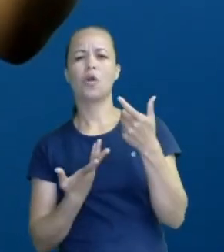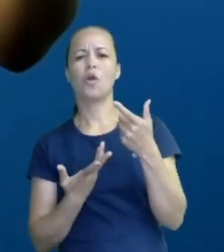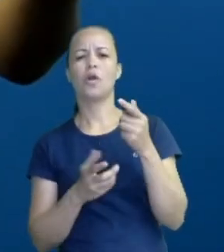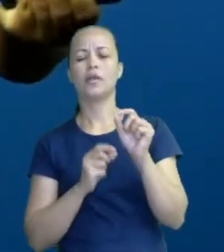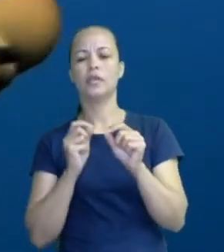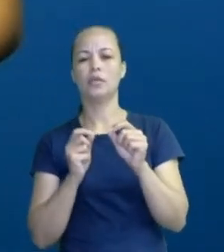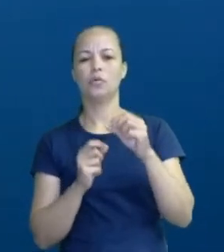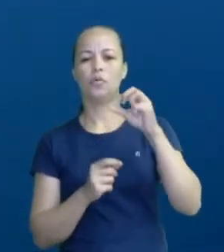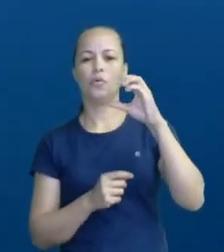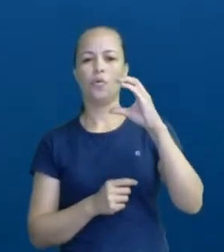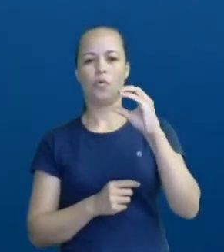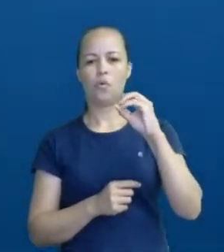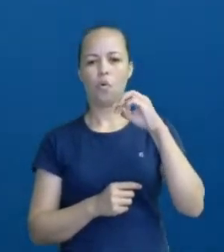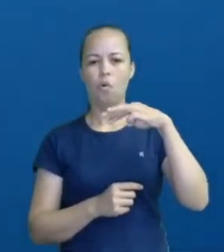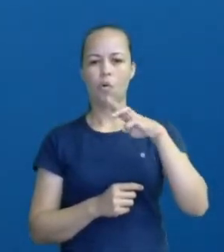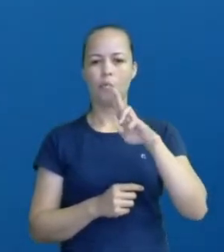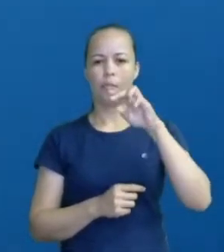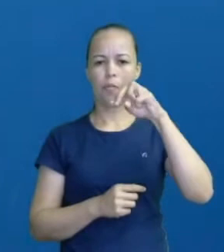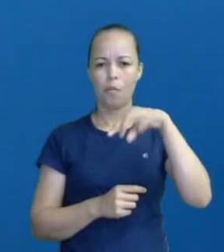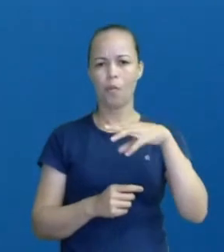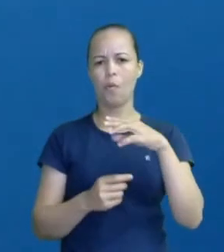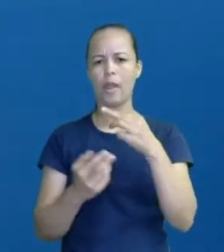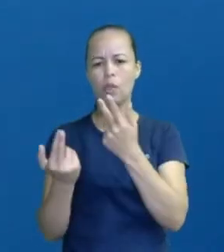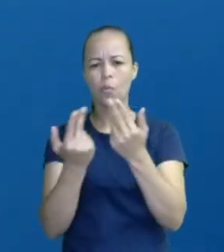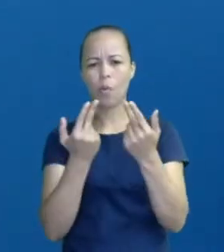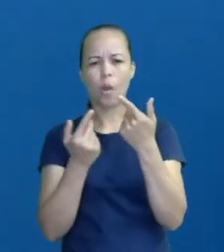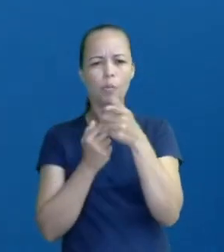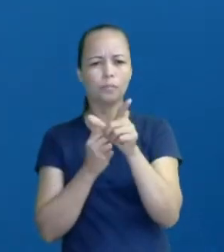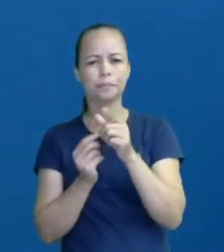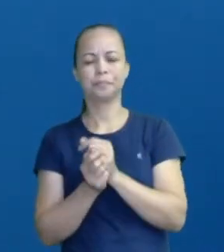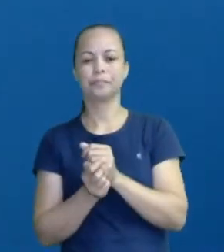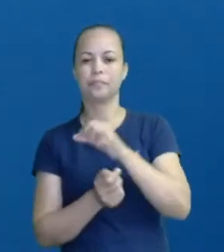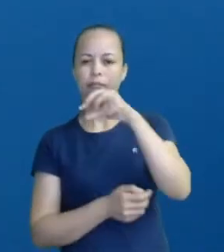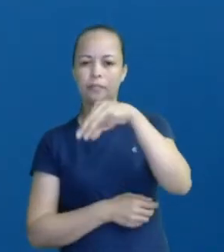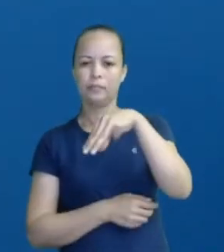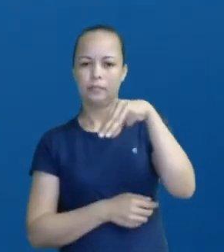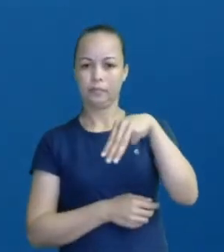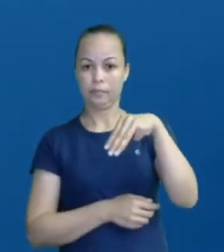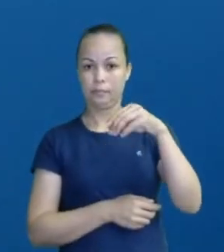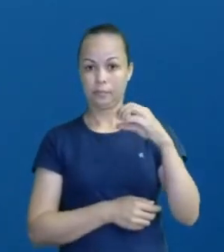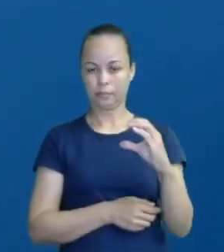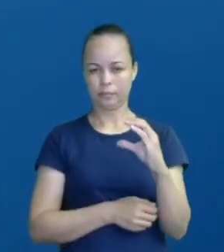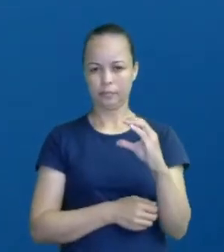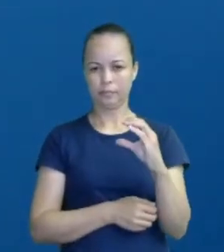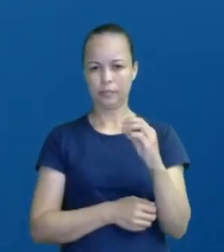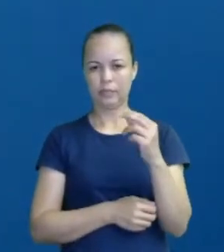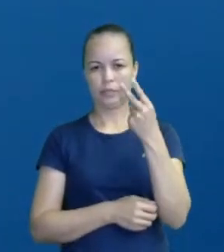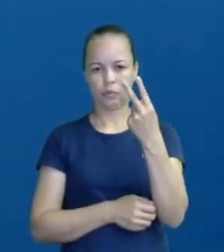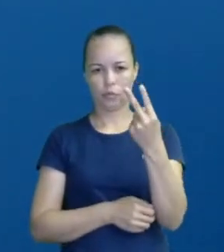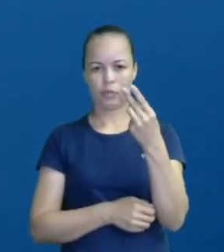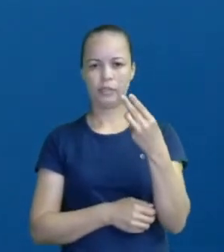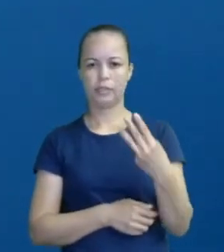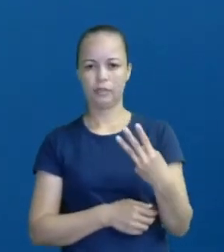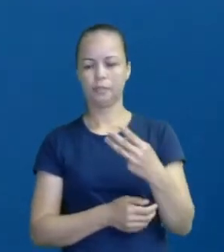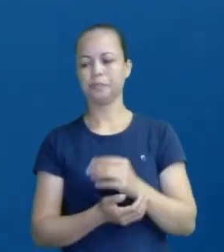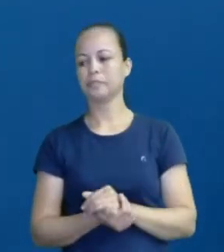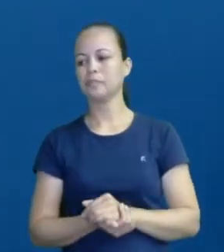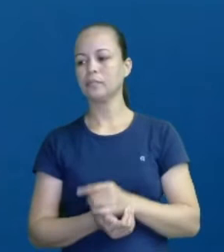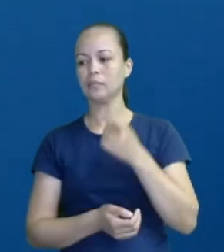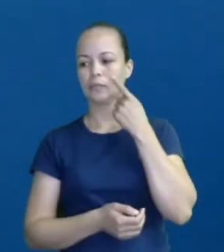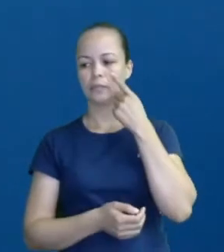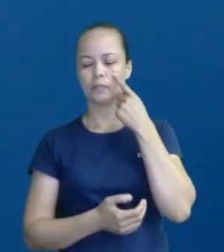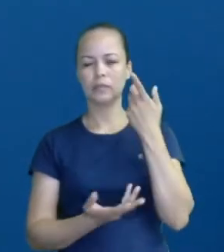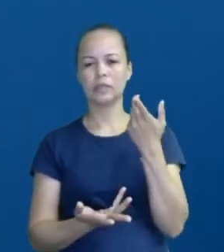outro. Vamos lá. Eu coloquei aqui o MMC de 2 e 3. Então, vamos olhar